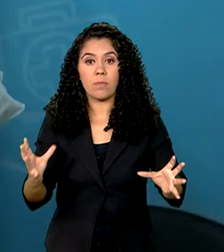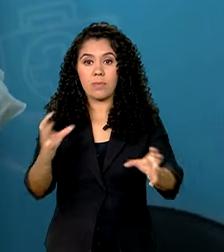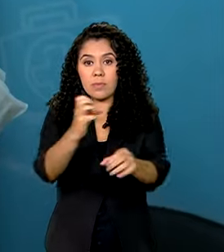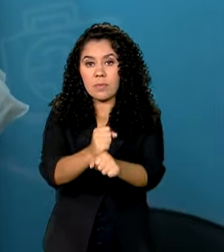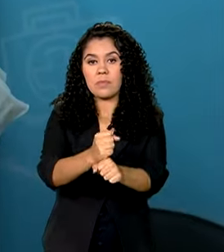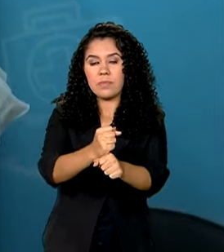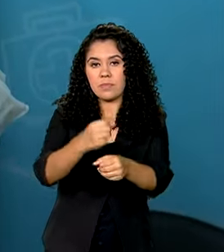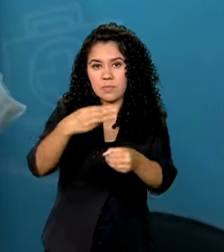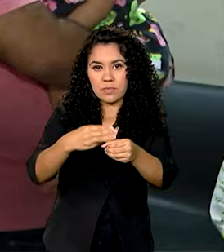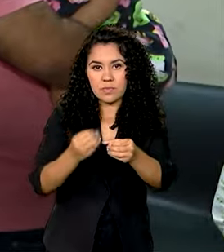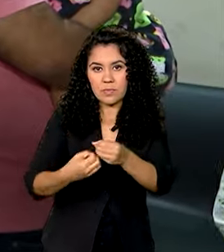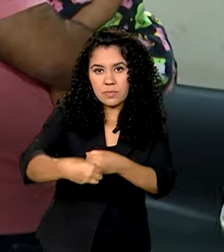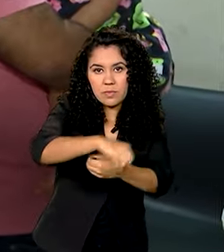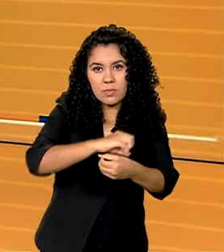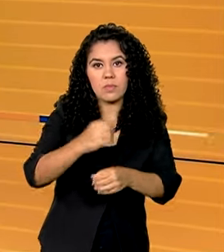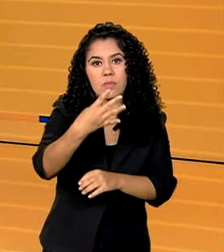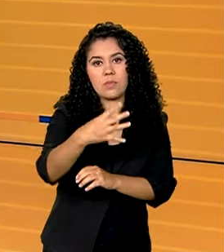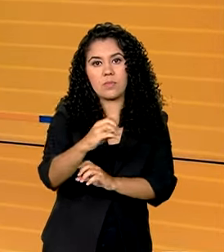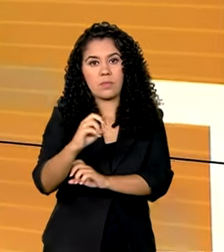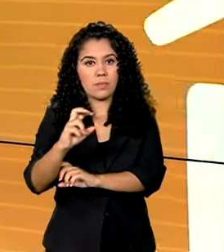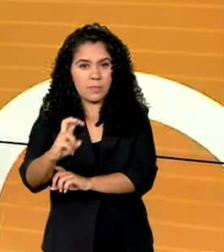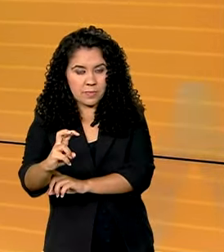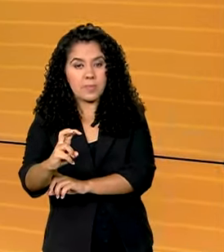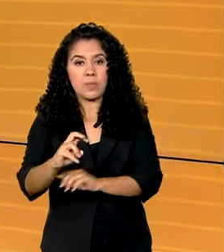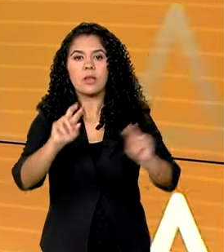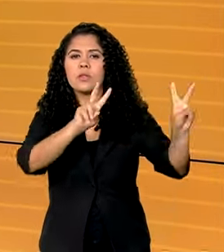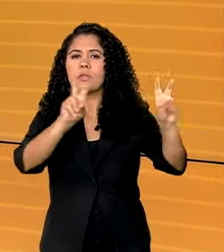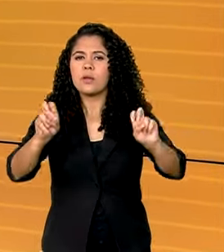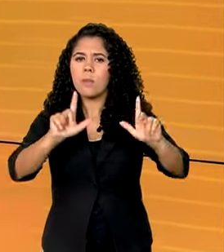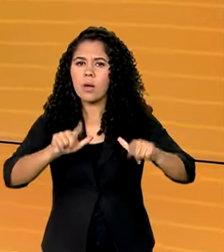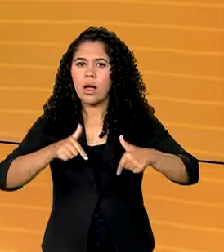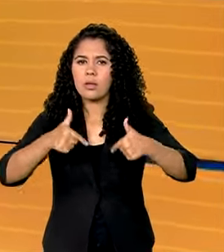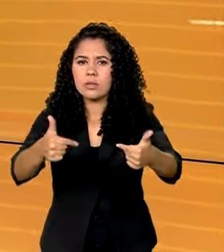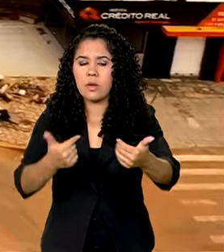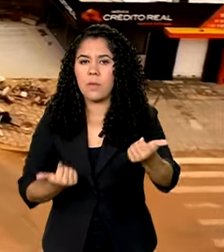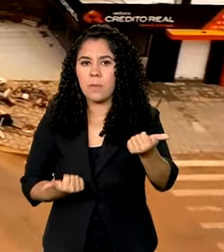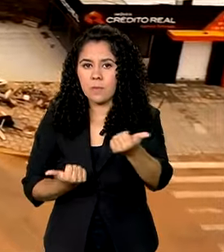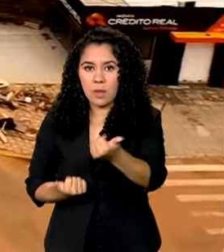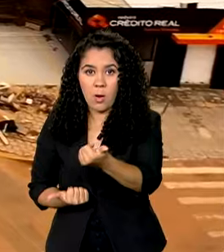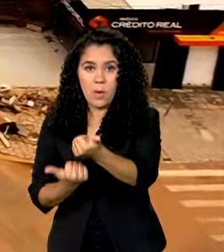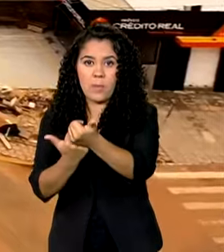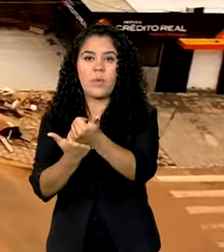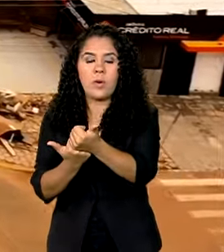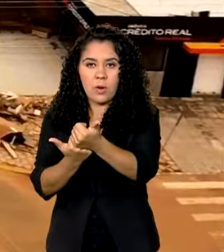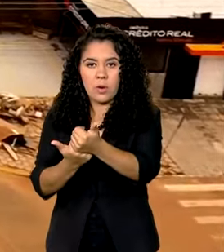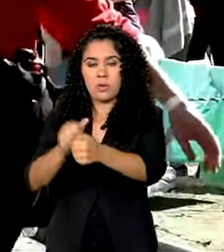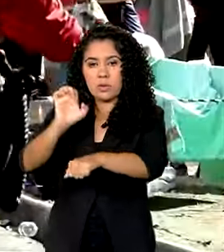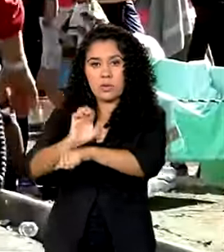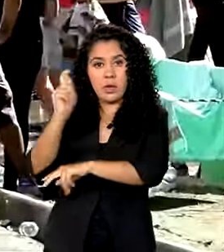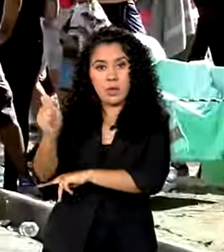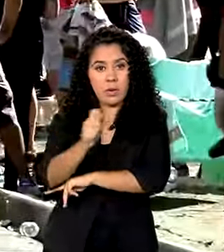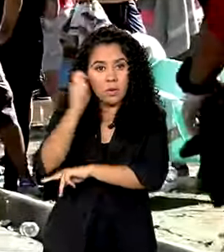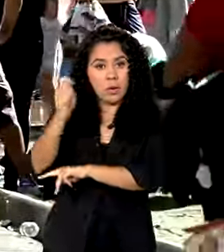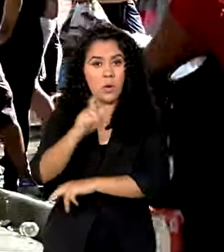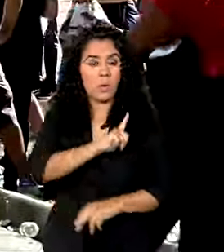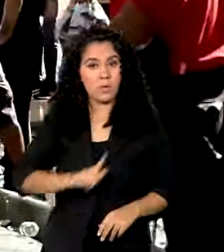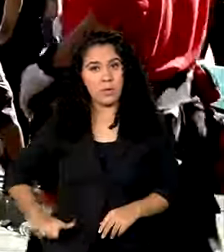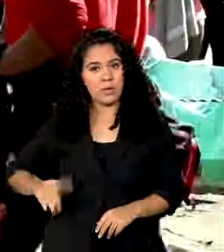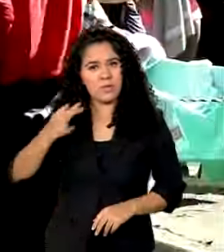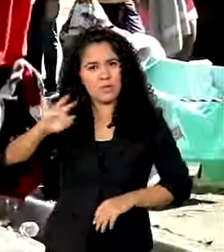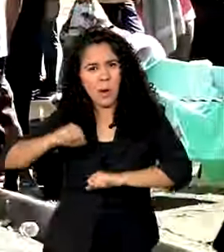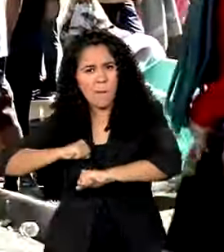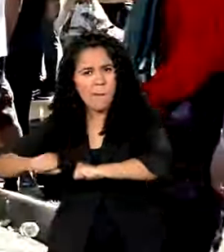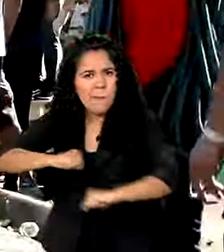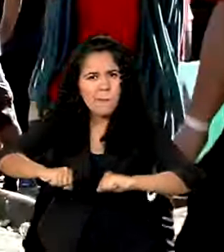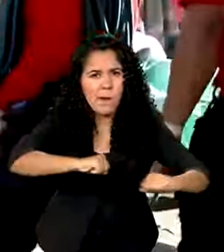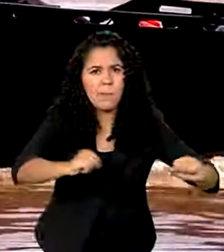mais 405 municípios. Ações federais no Rio Grande do Sul. Em um mês, força-tarefa do governo mobilizou mais